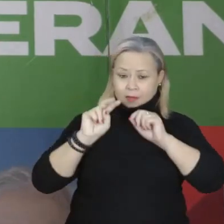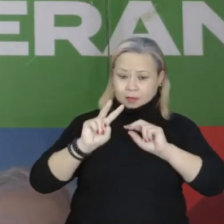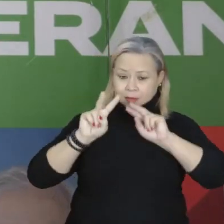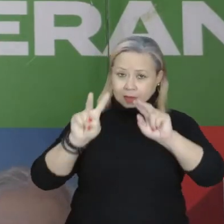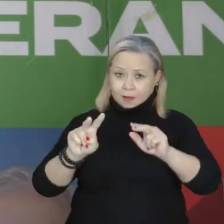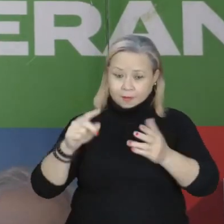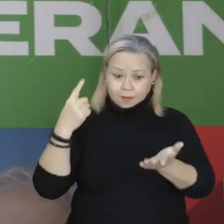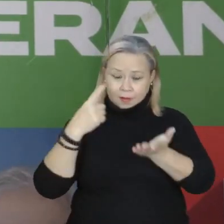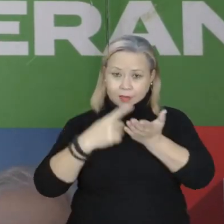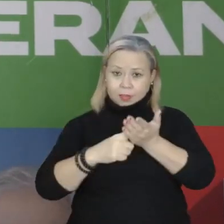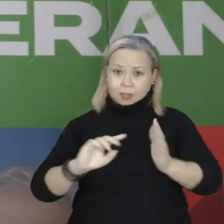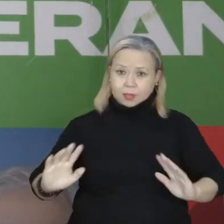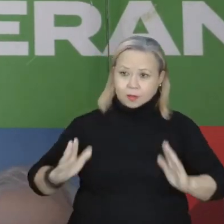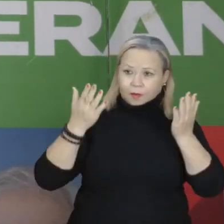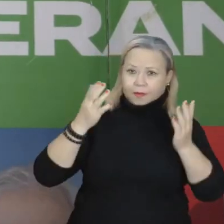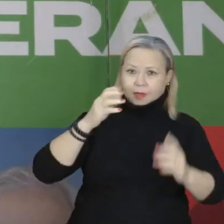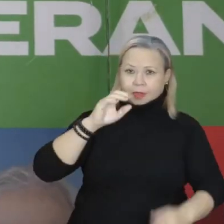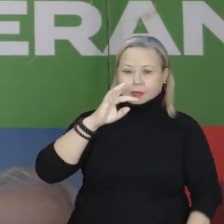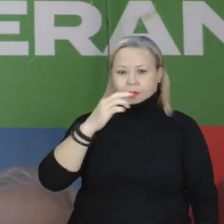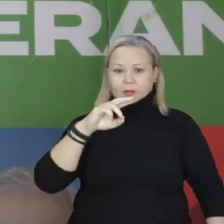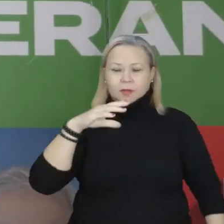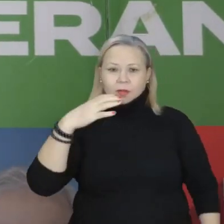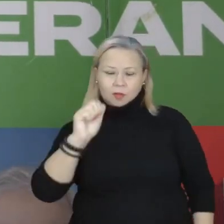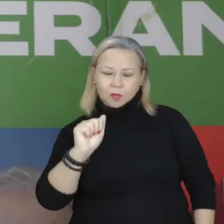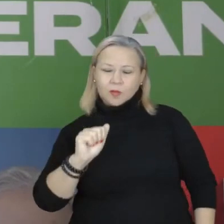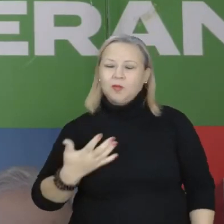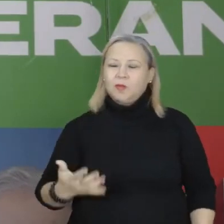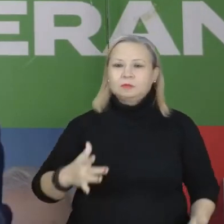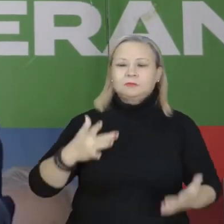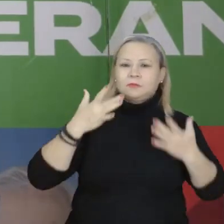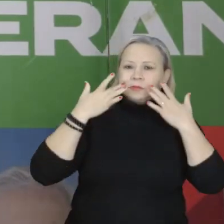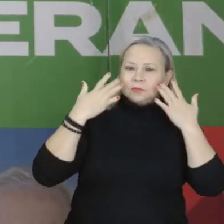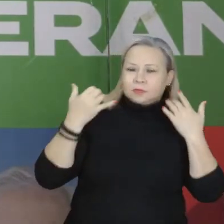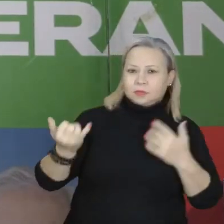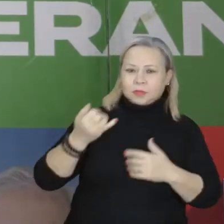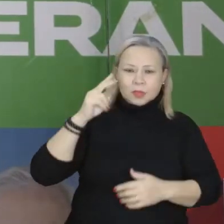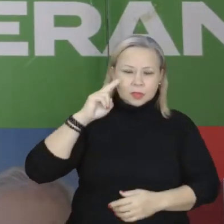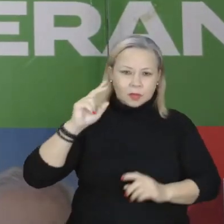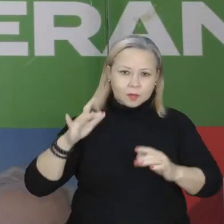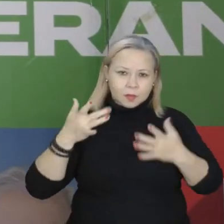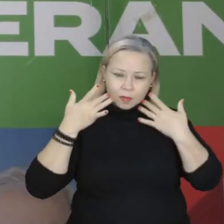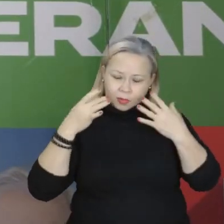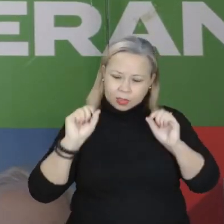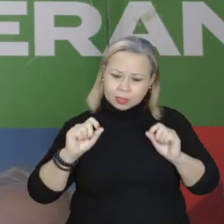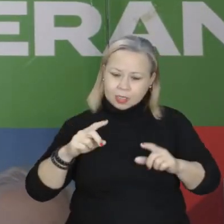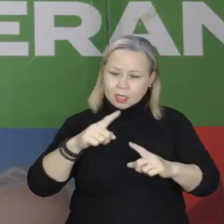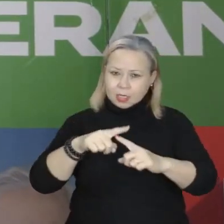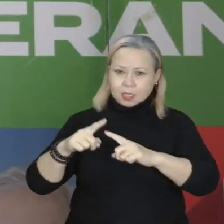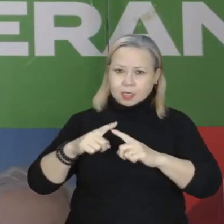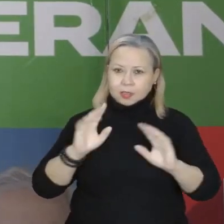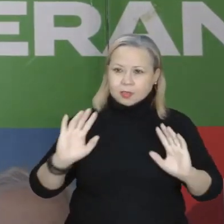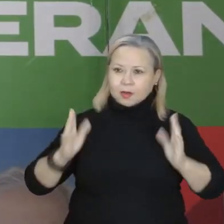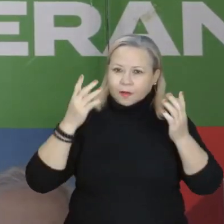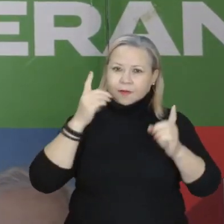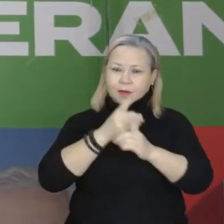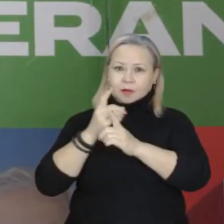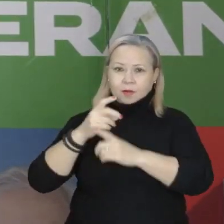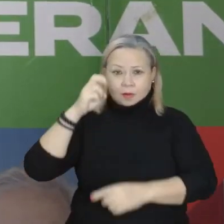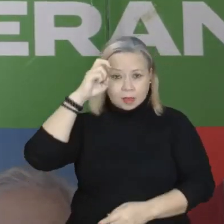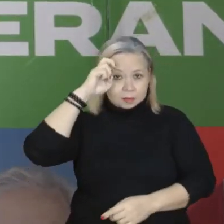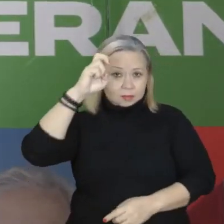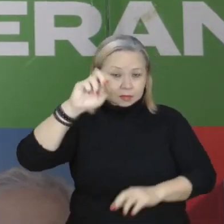Tuca. Eu sei que tem uma importância histórica, o teatro, e normalmente nesse tipo de evento você vai encontrar intelectuais ou pessoas